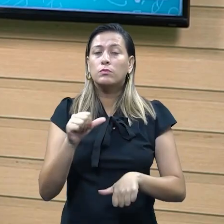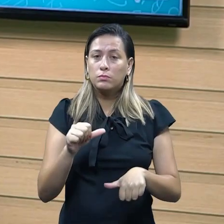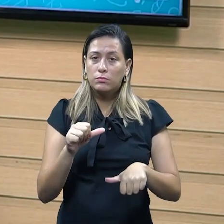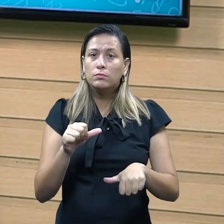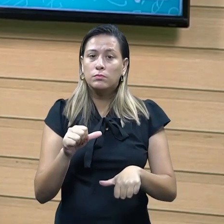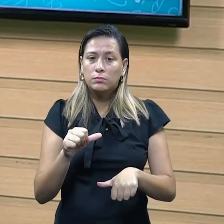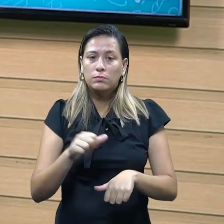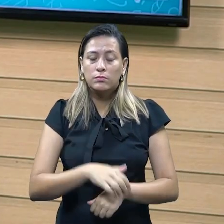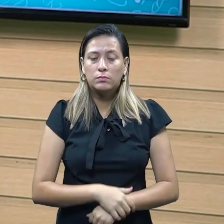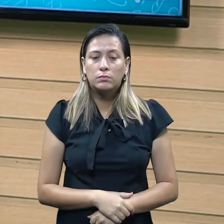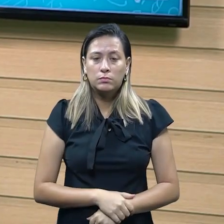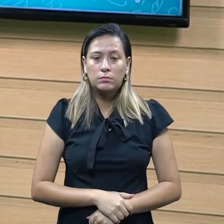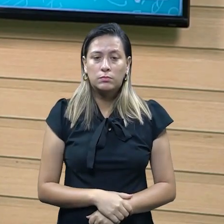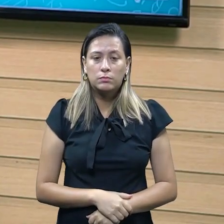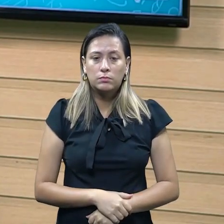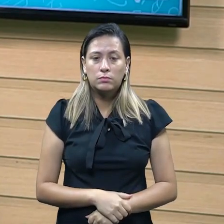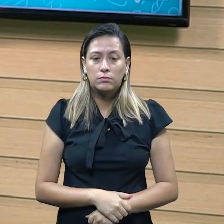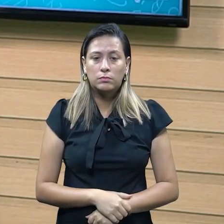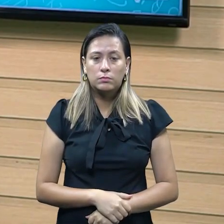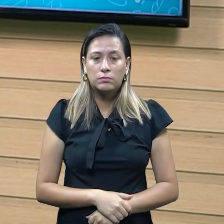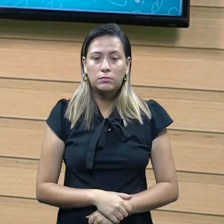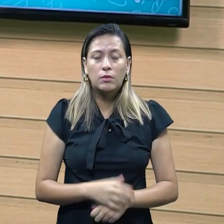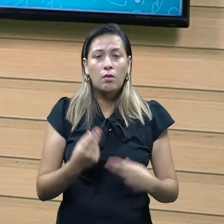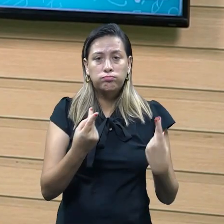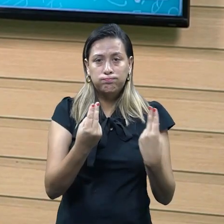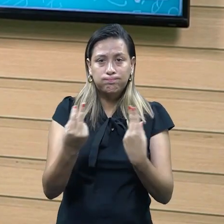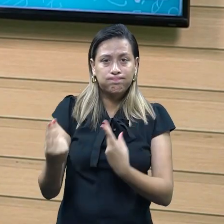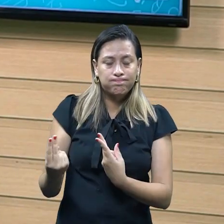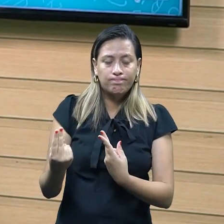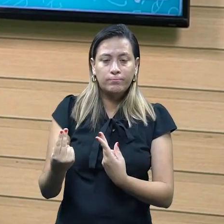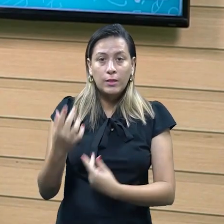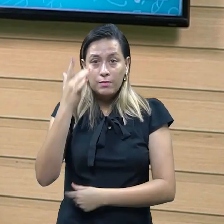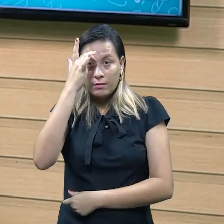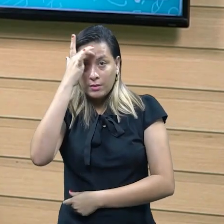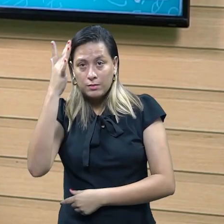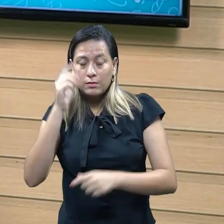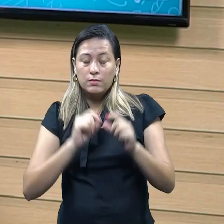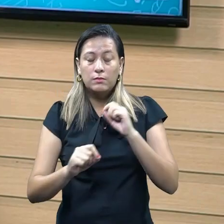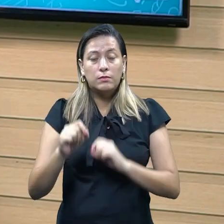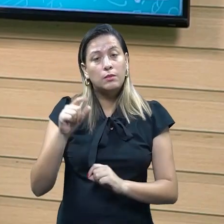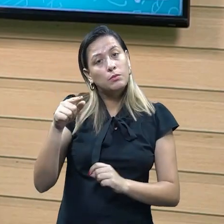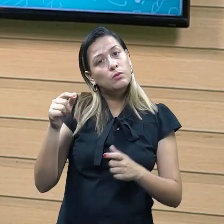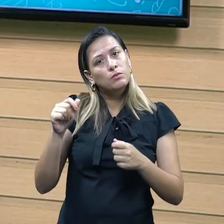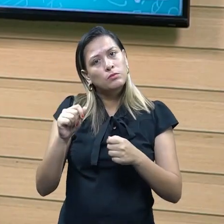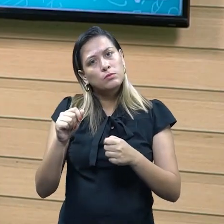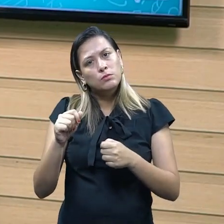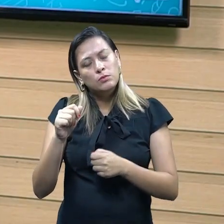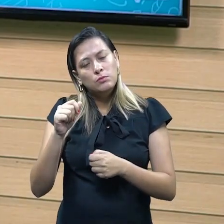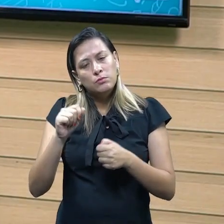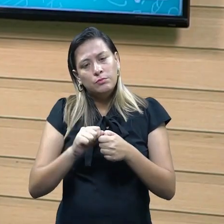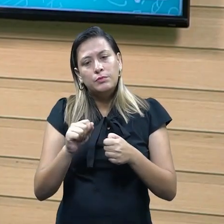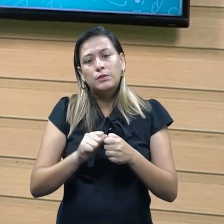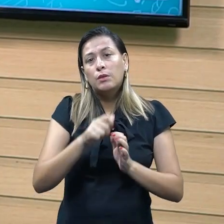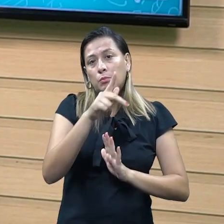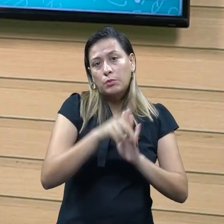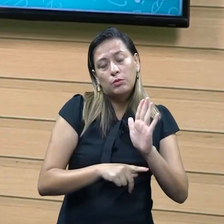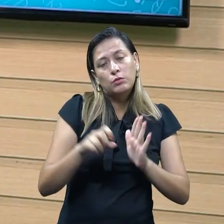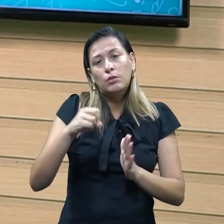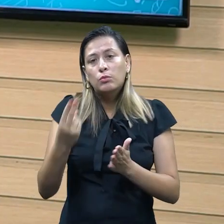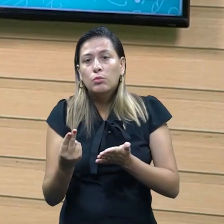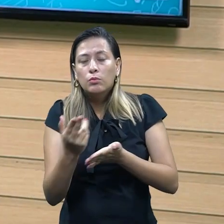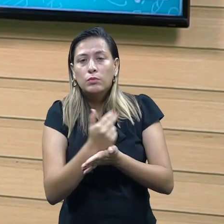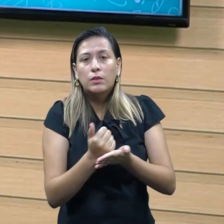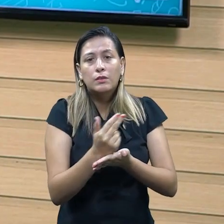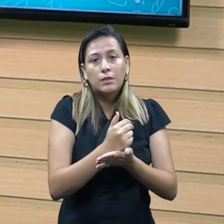proporcional. Isso facilita para quê? Para quando estiver fazendo algum projeto, fazendo algum desenho,